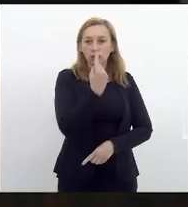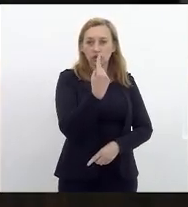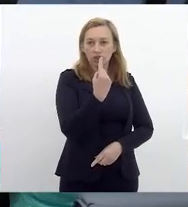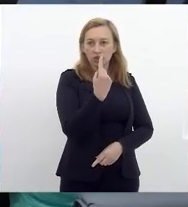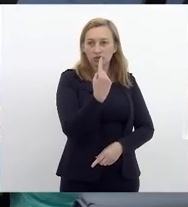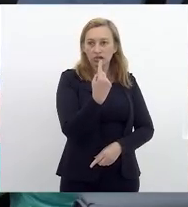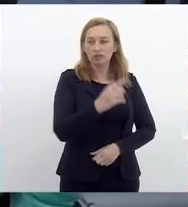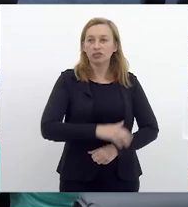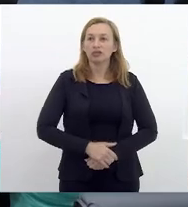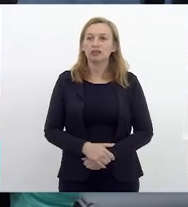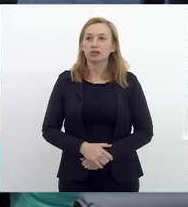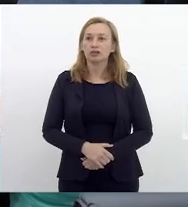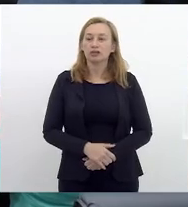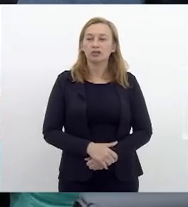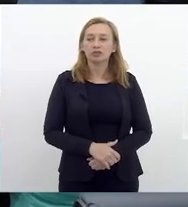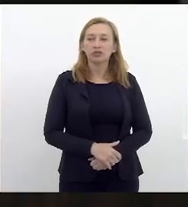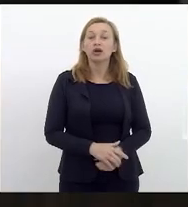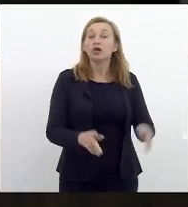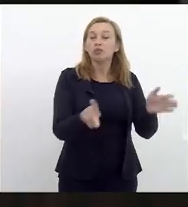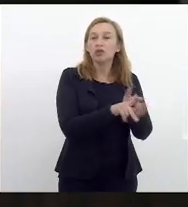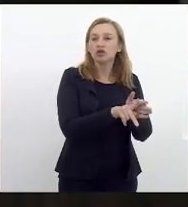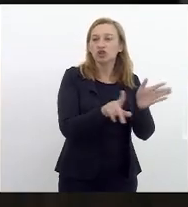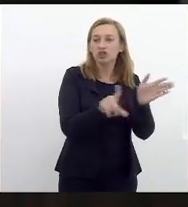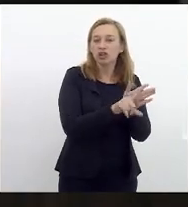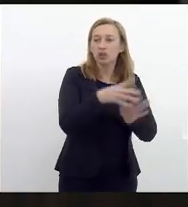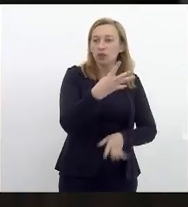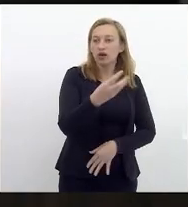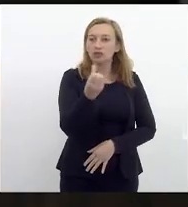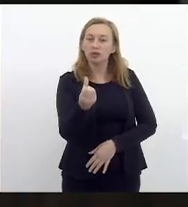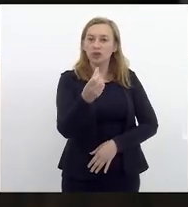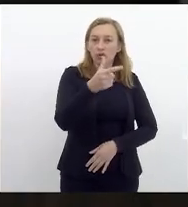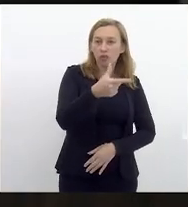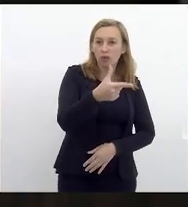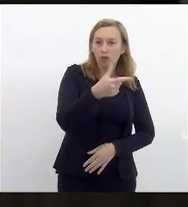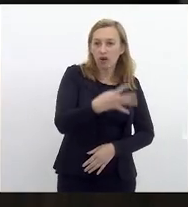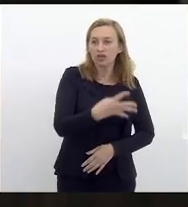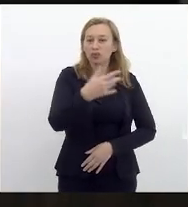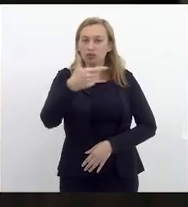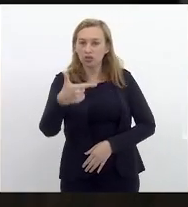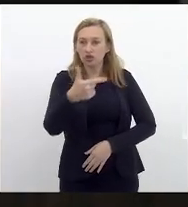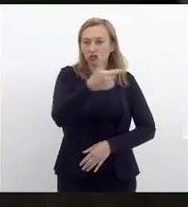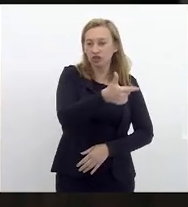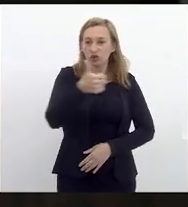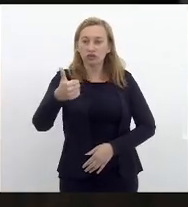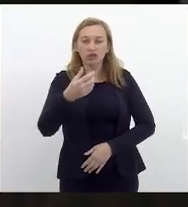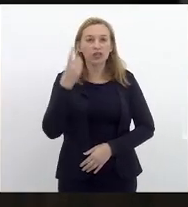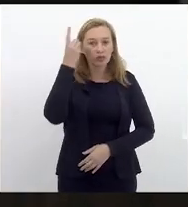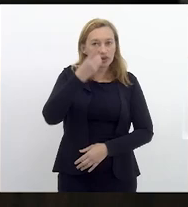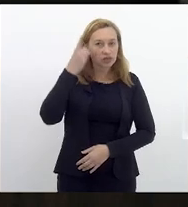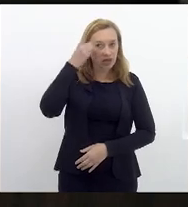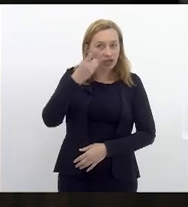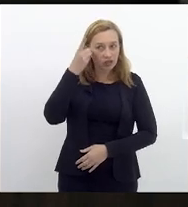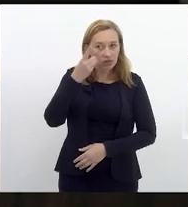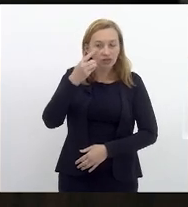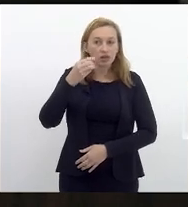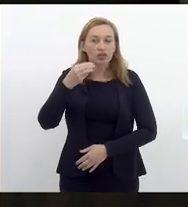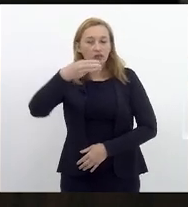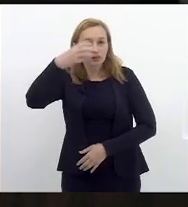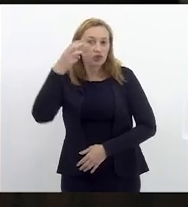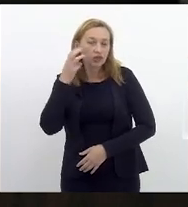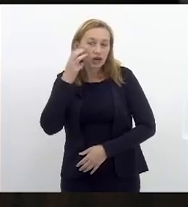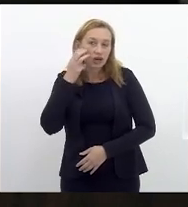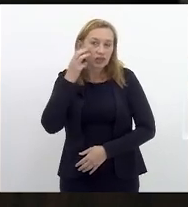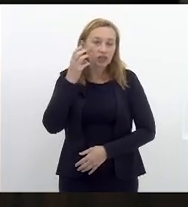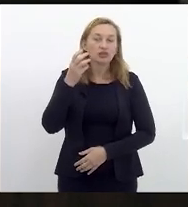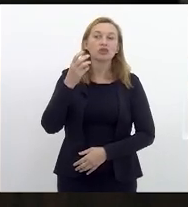Projeto de lei 464221, de autoria dos deputados Valdeque Carneiro, Carlos